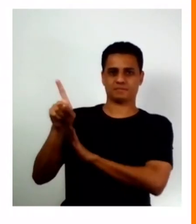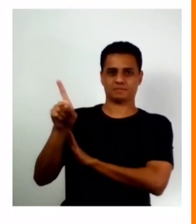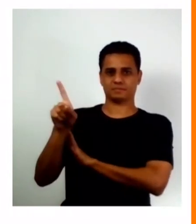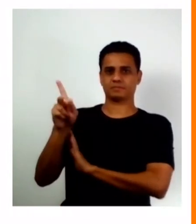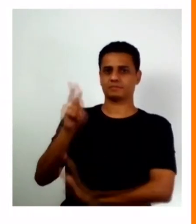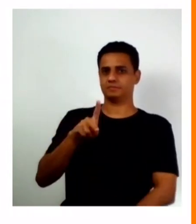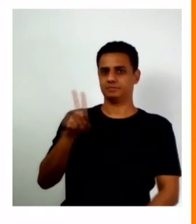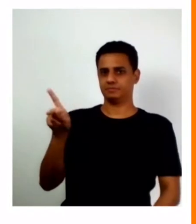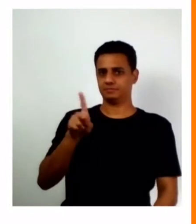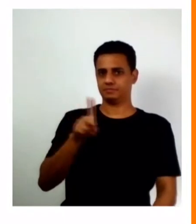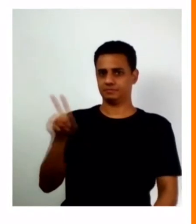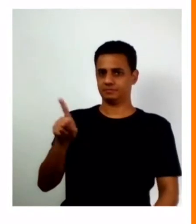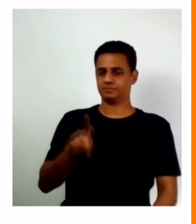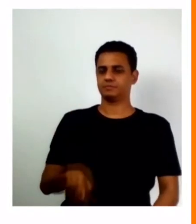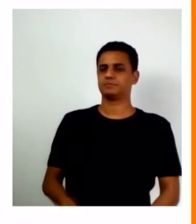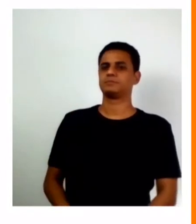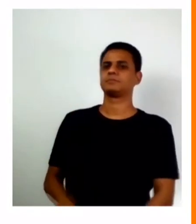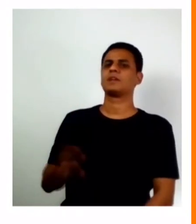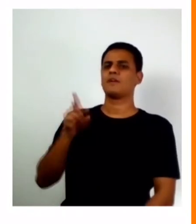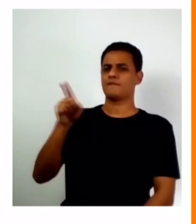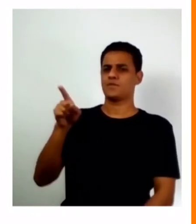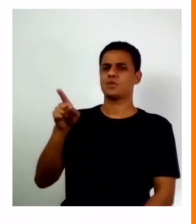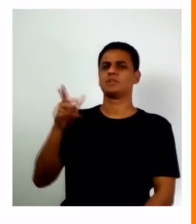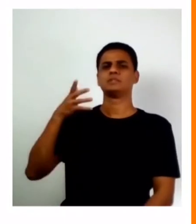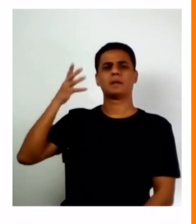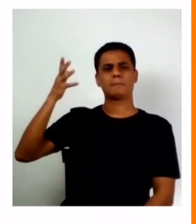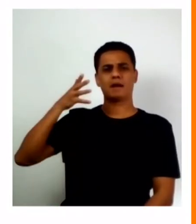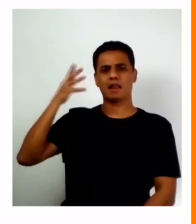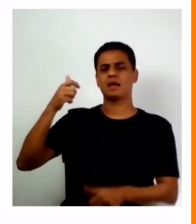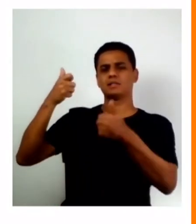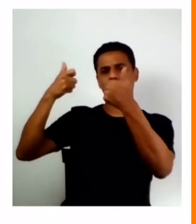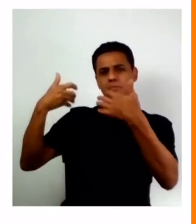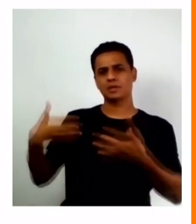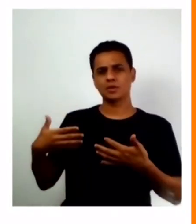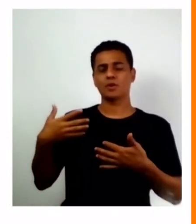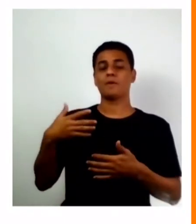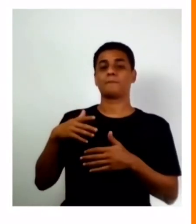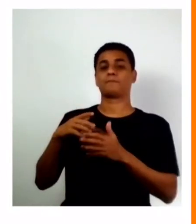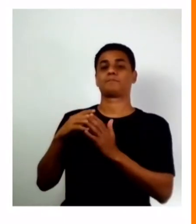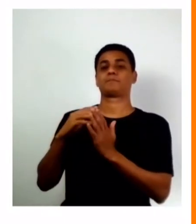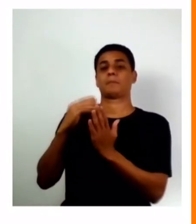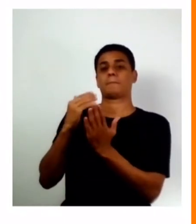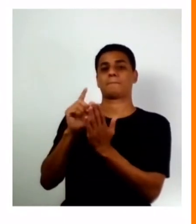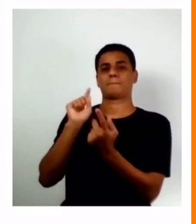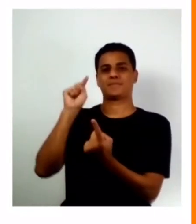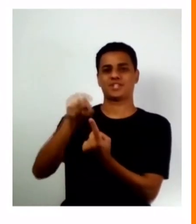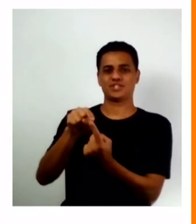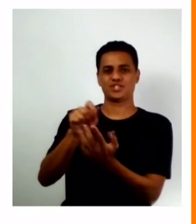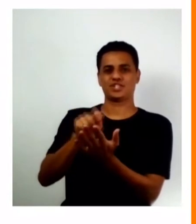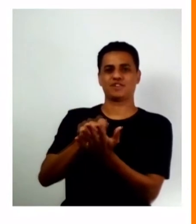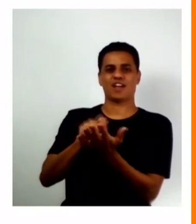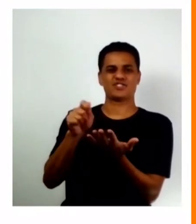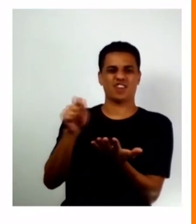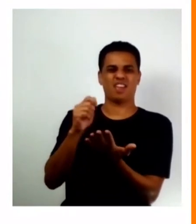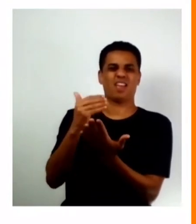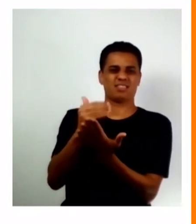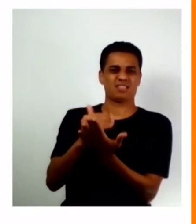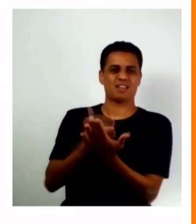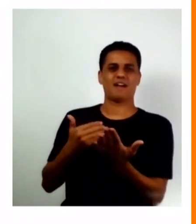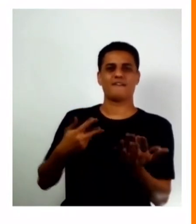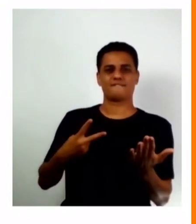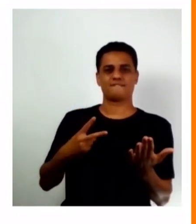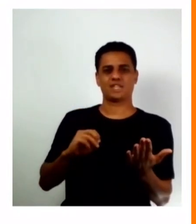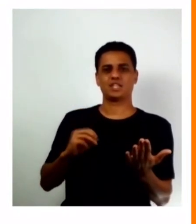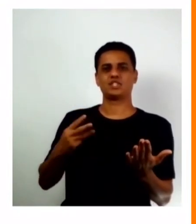Bom, na sua fala você comentou que a agenda 2030 é uma agenda de alcance global e chama atenção